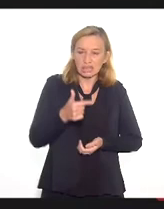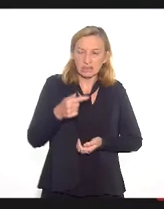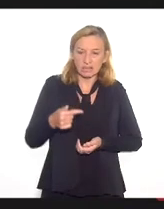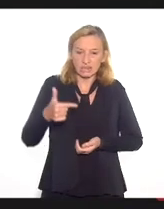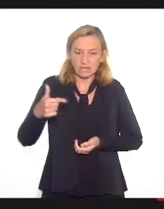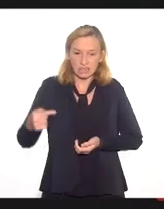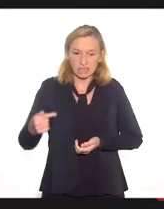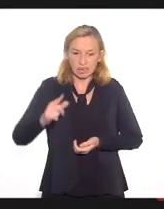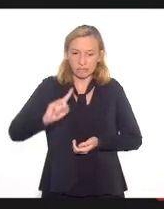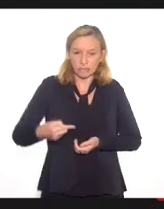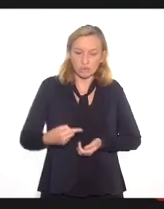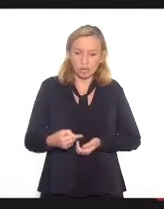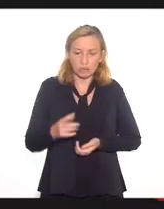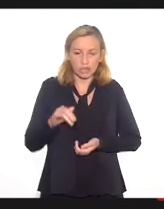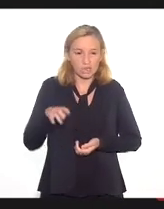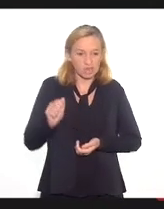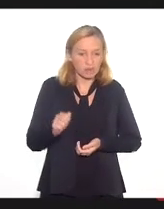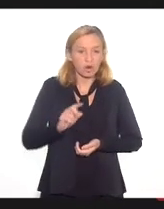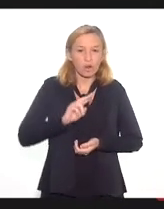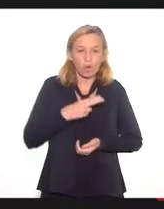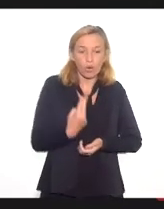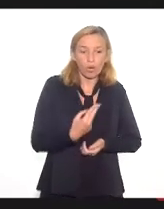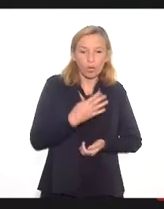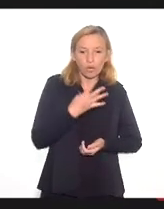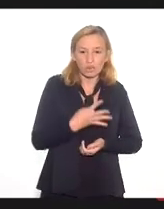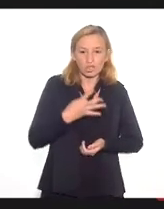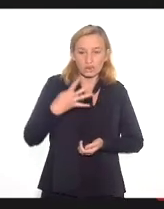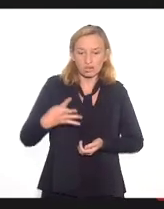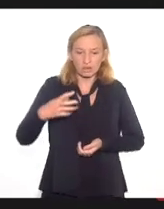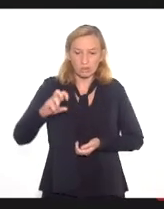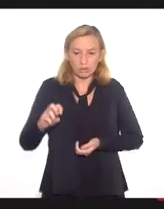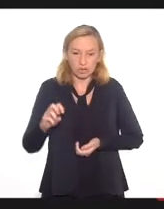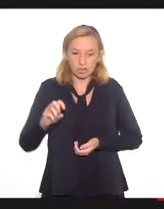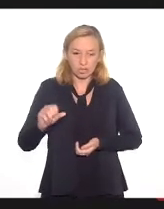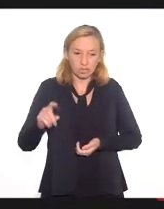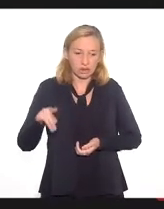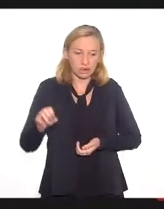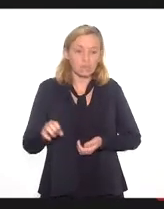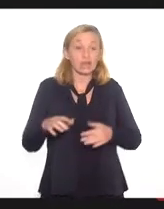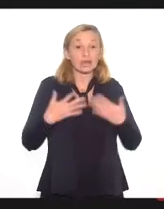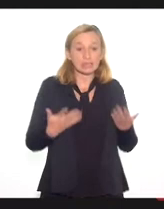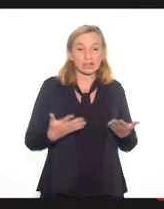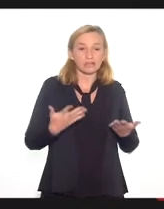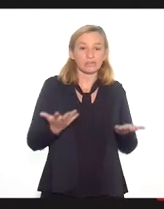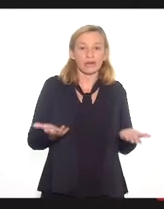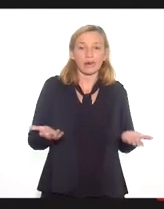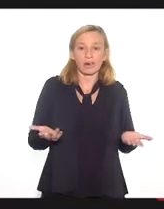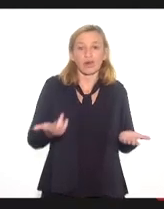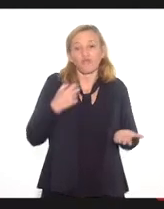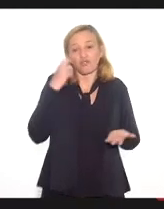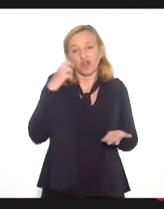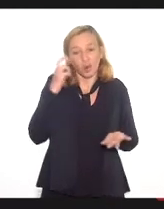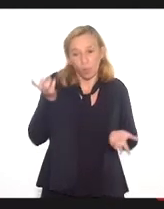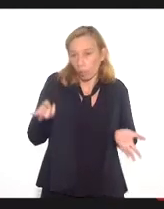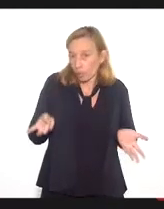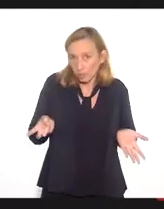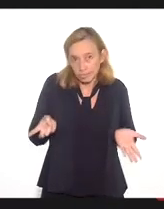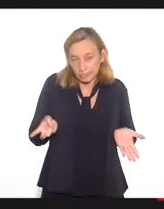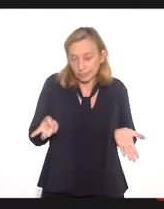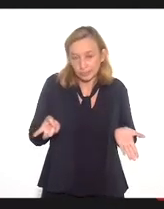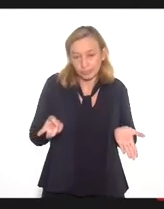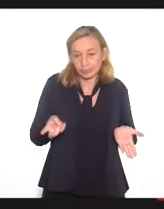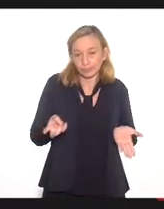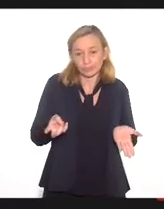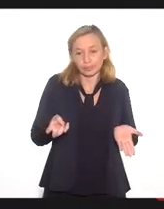ou é 450 mil da PNAD? então é uma desgraça quer dizer é uma vergonha a gente não ter